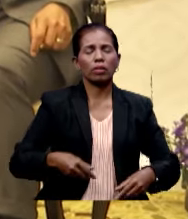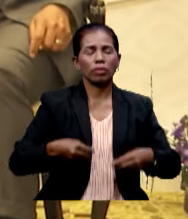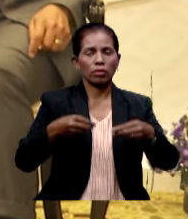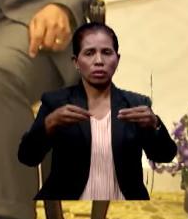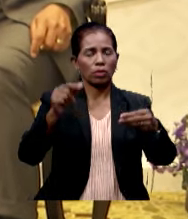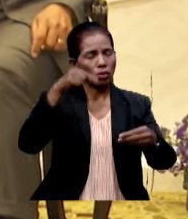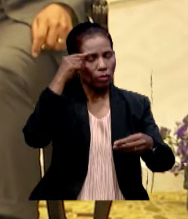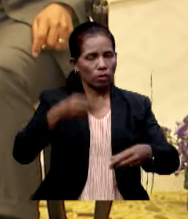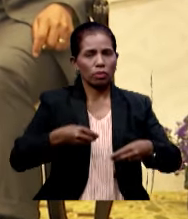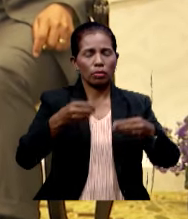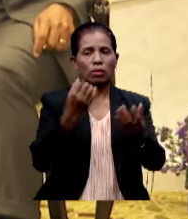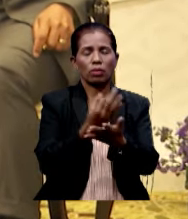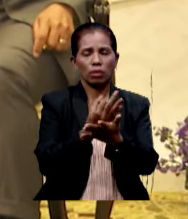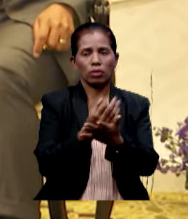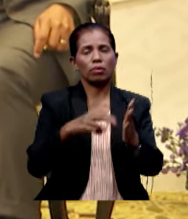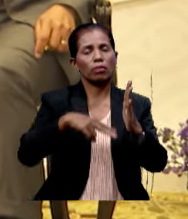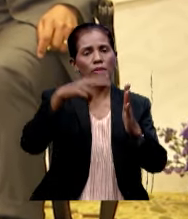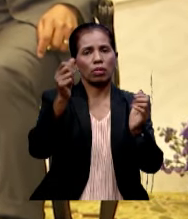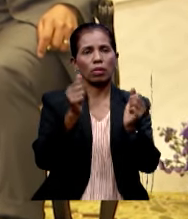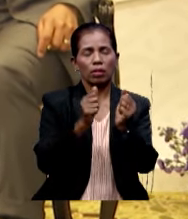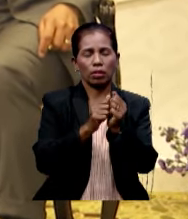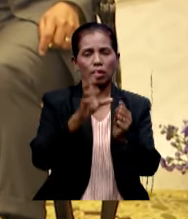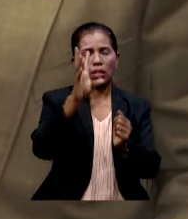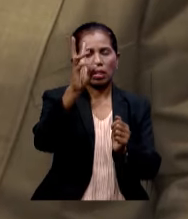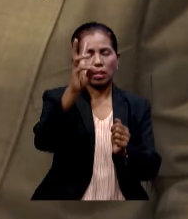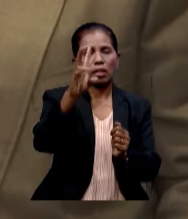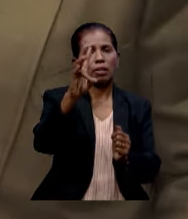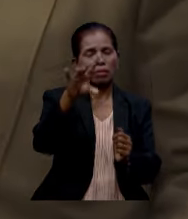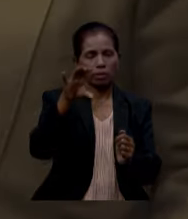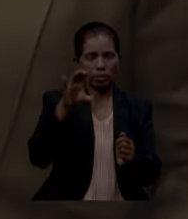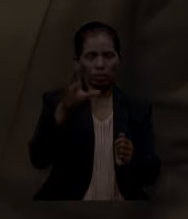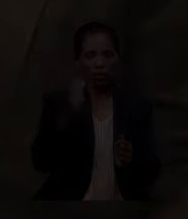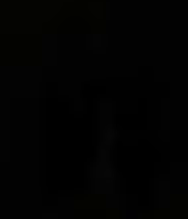Príncipe, o valor dólar americano, rijo a 8 limanolo. Equipa cobertura, GMN.